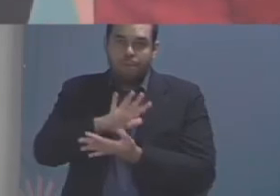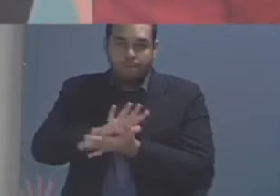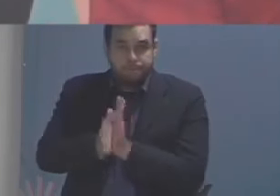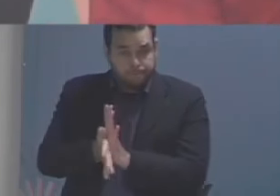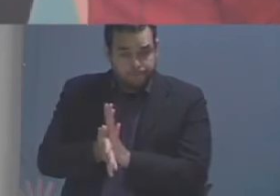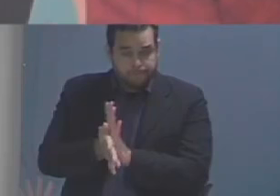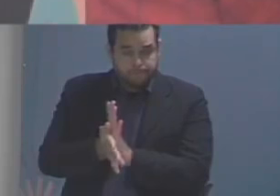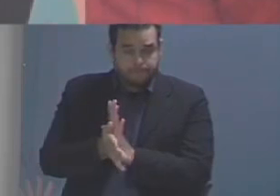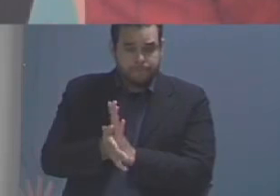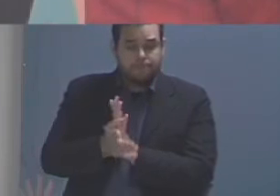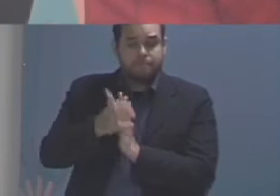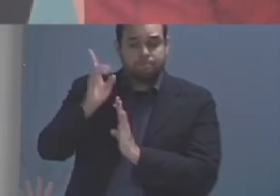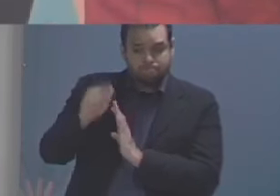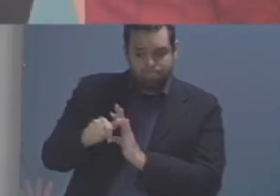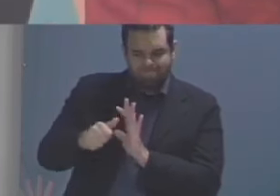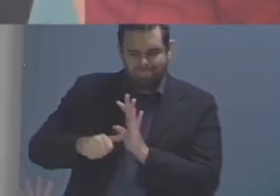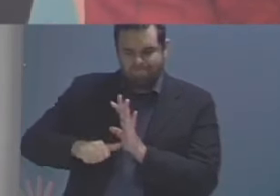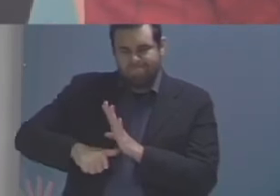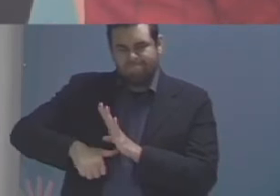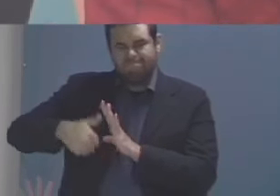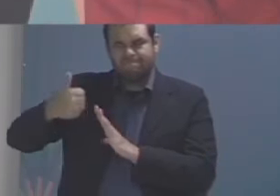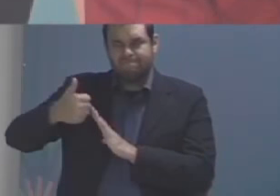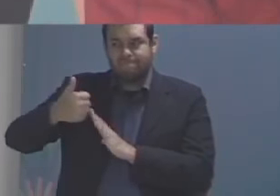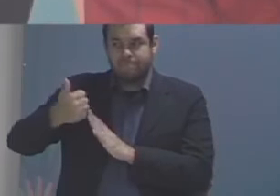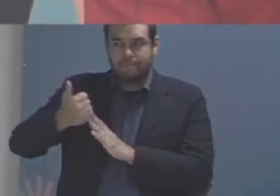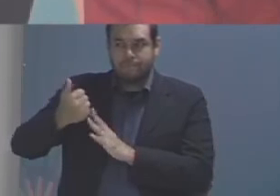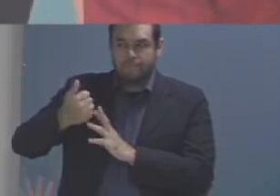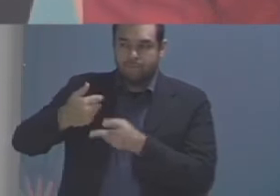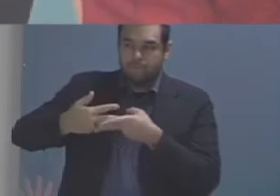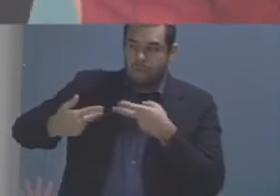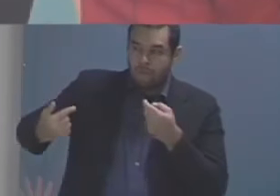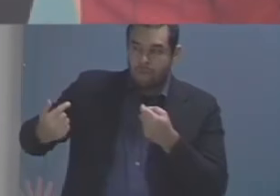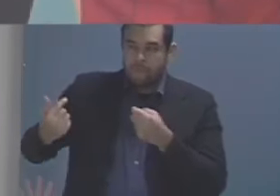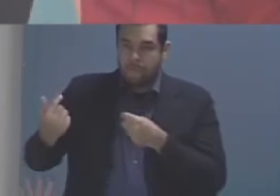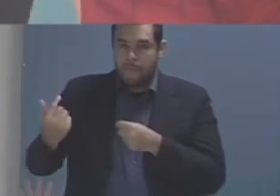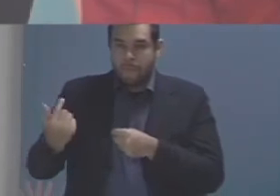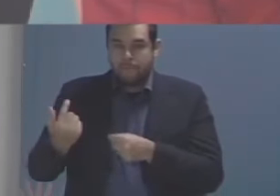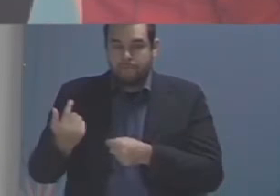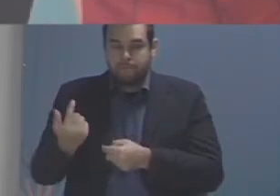foi uma das primeiras coisas, né, que